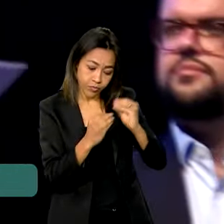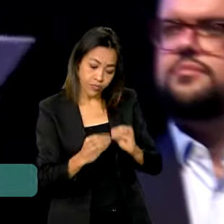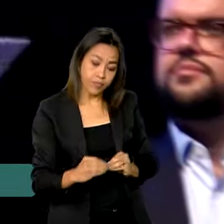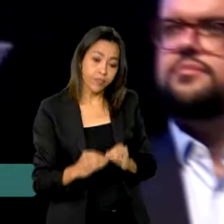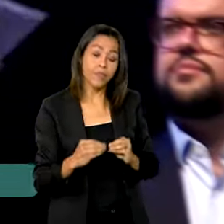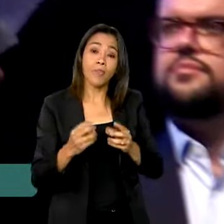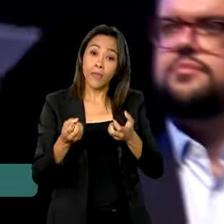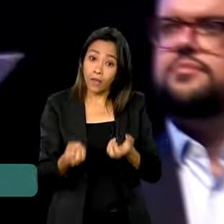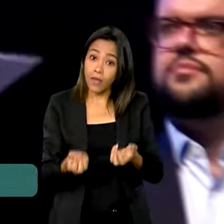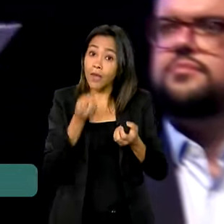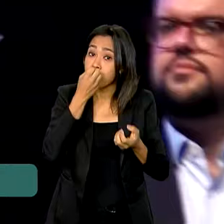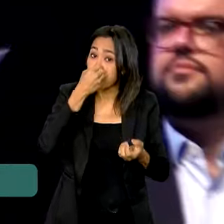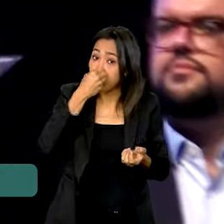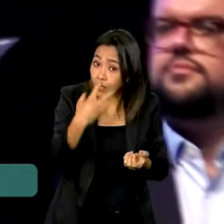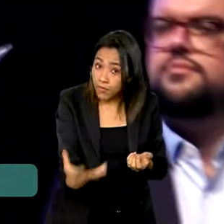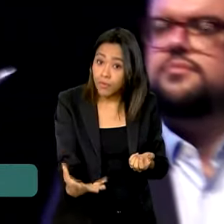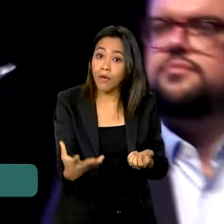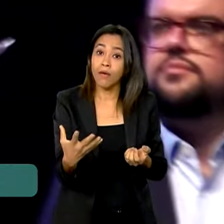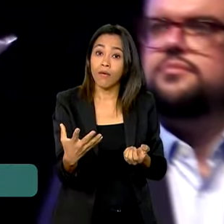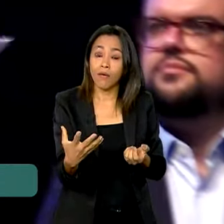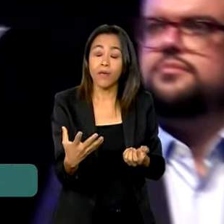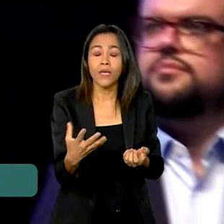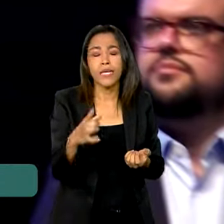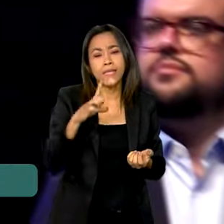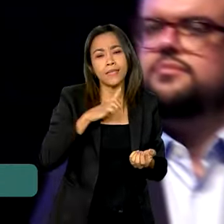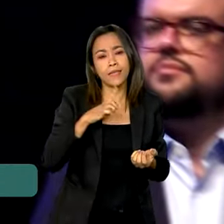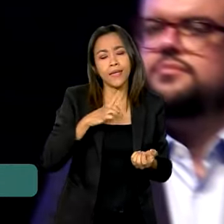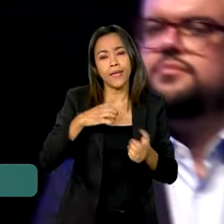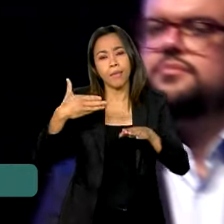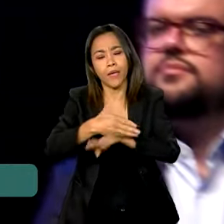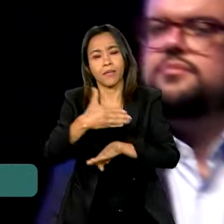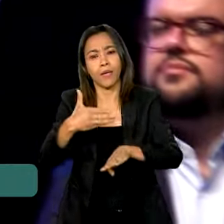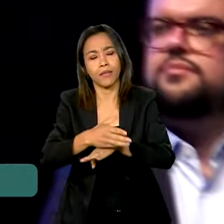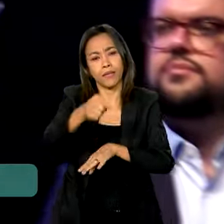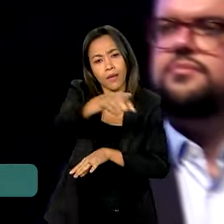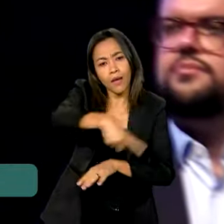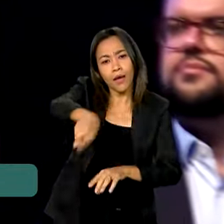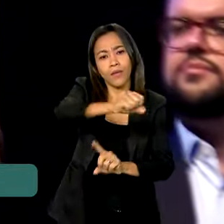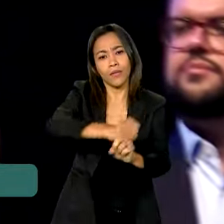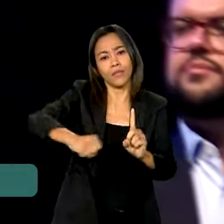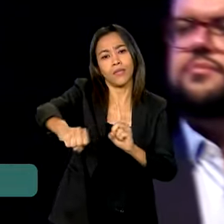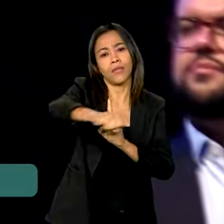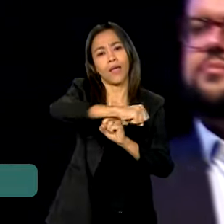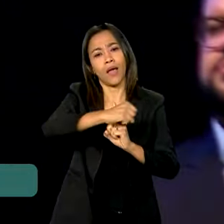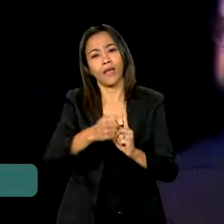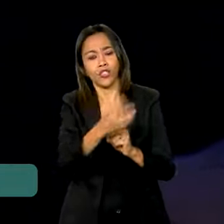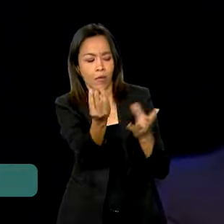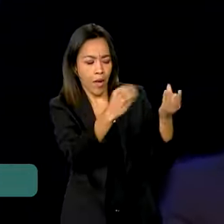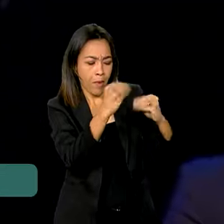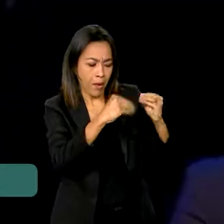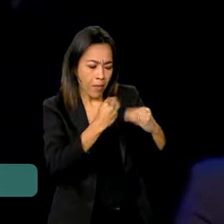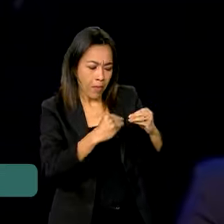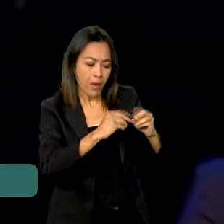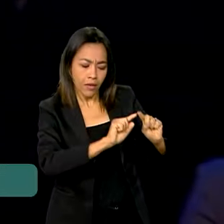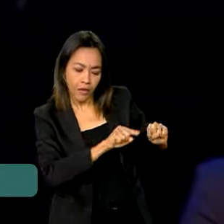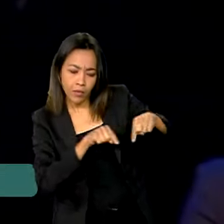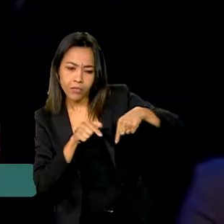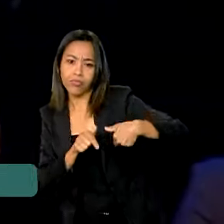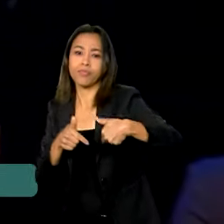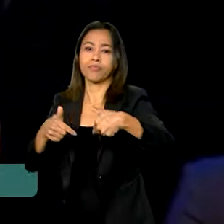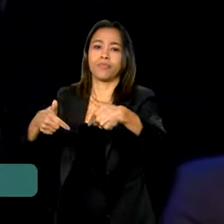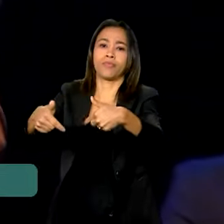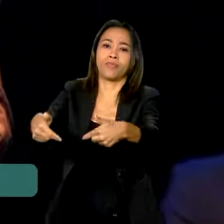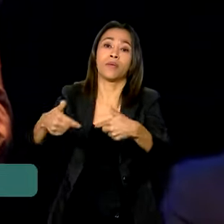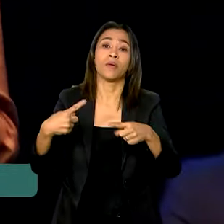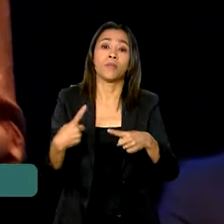é muito bom quando a gente tem a participação da sociedade na formulação e na implementação, porque as